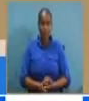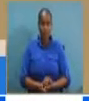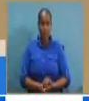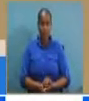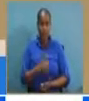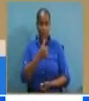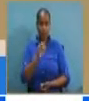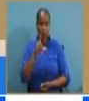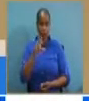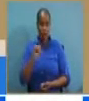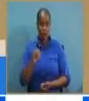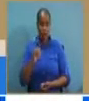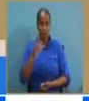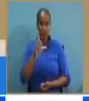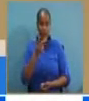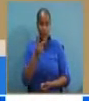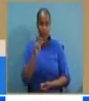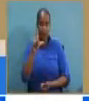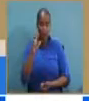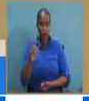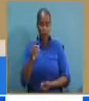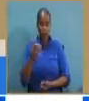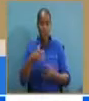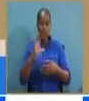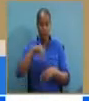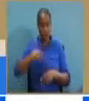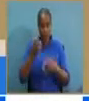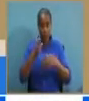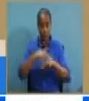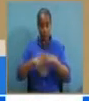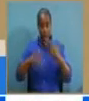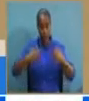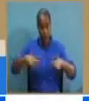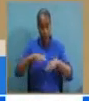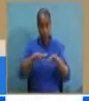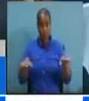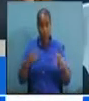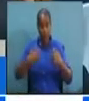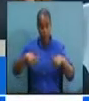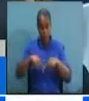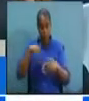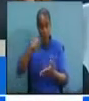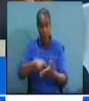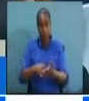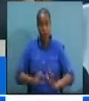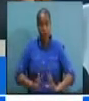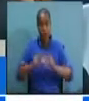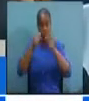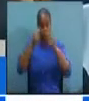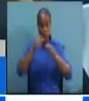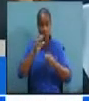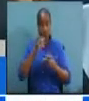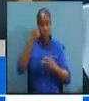A Bolsa de Valores de Cabo Verde realizou na Praia um workshop sobre financiamento para um desenvolvimento sustentável de Cabo Verde.